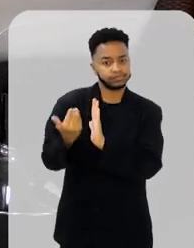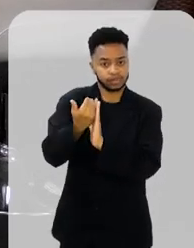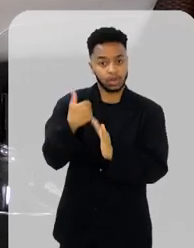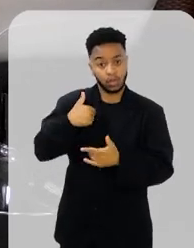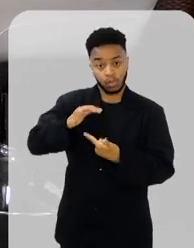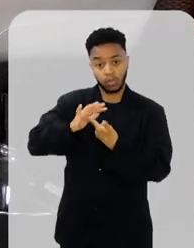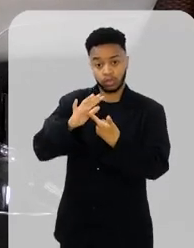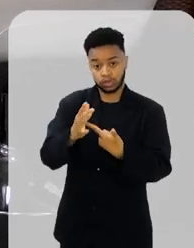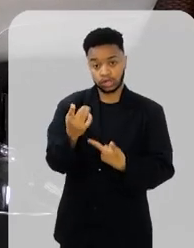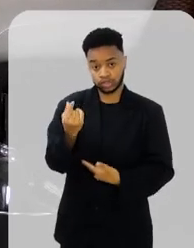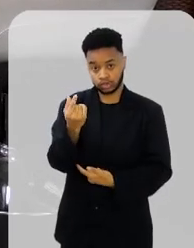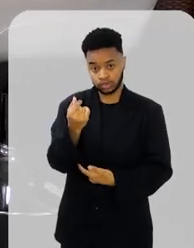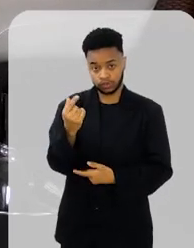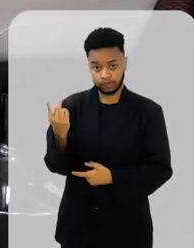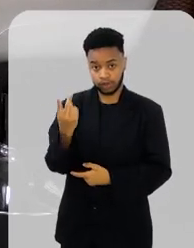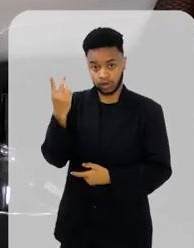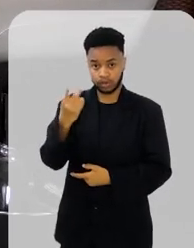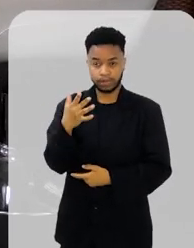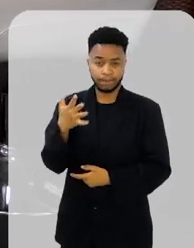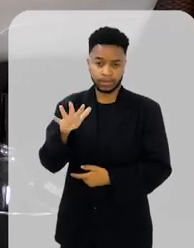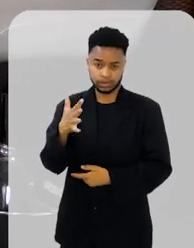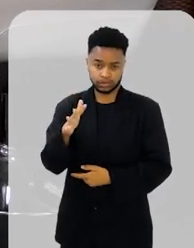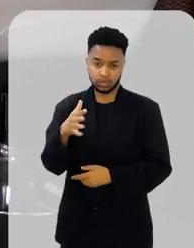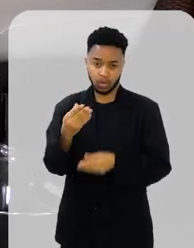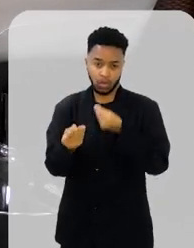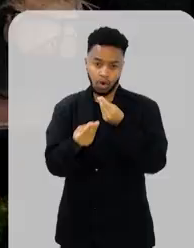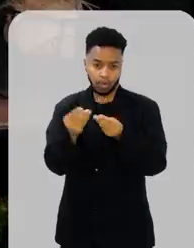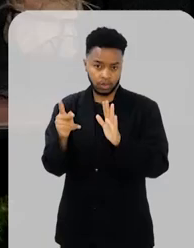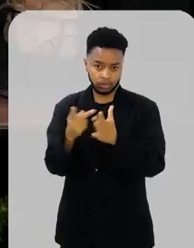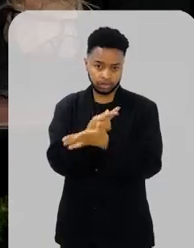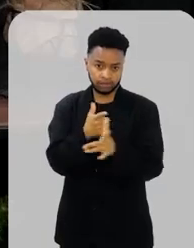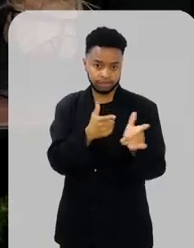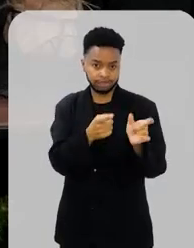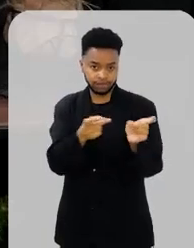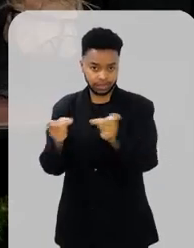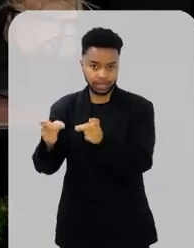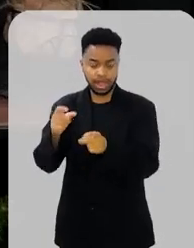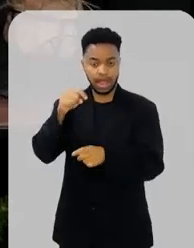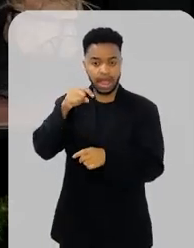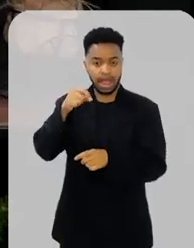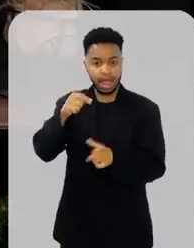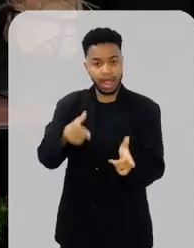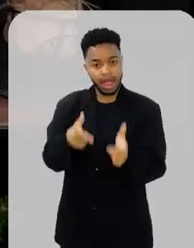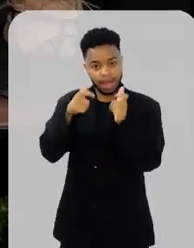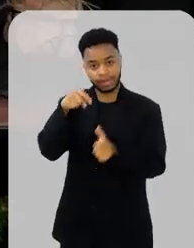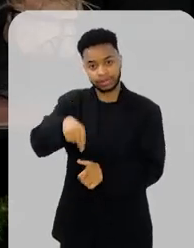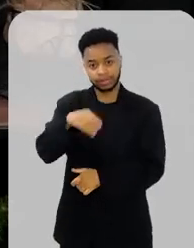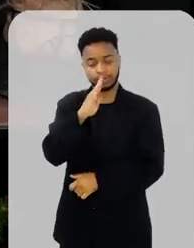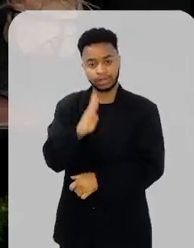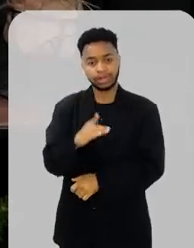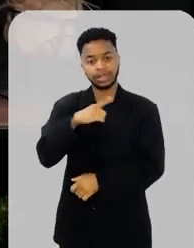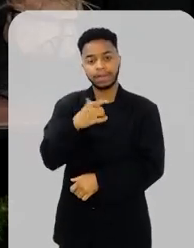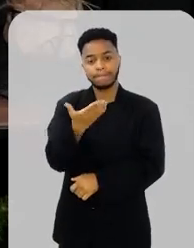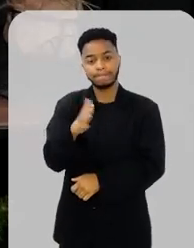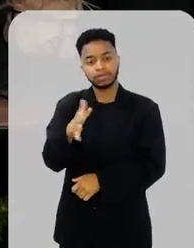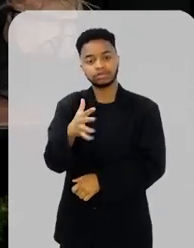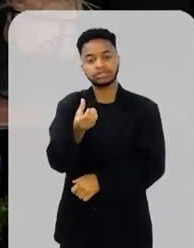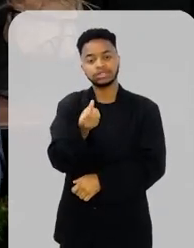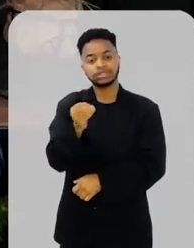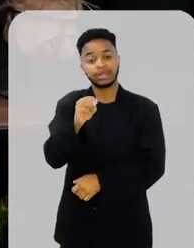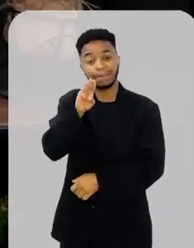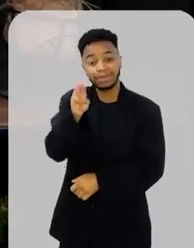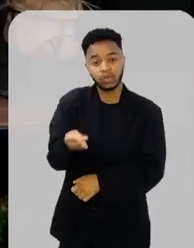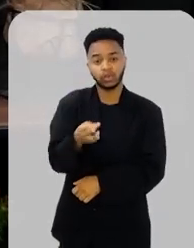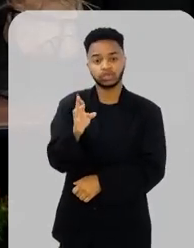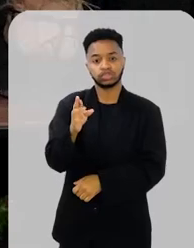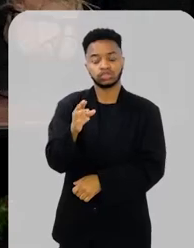E aí queria trazer números para vocês, como mais ou menos se movimenta no tráfico de armas, 60 milhões de dólares